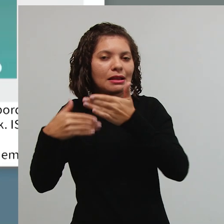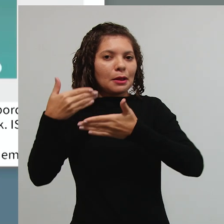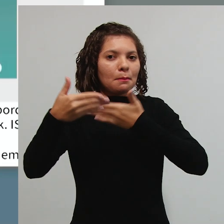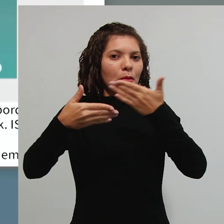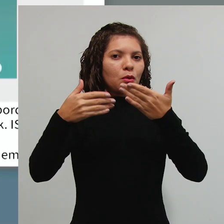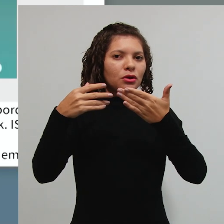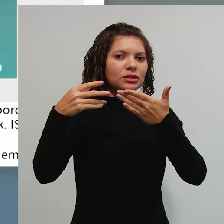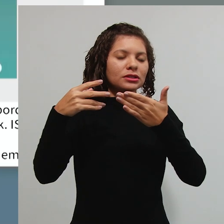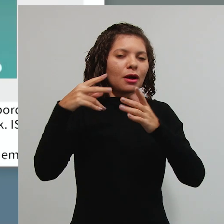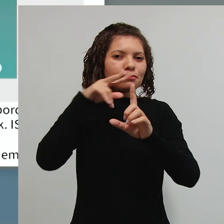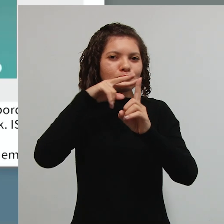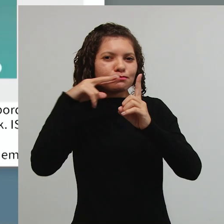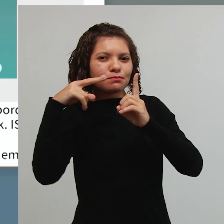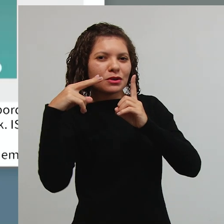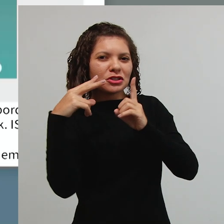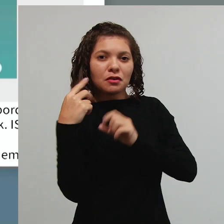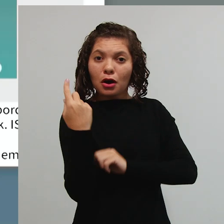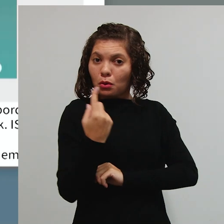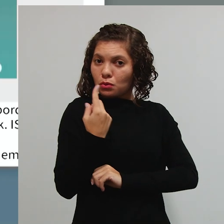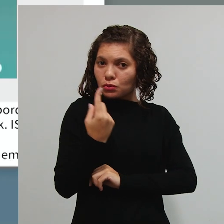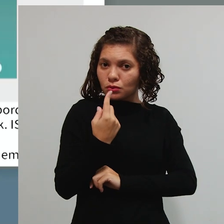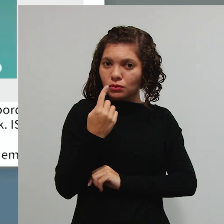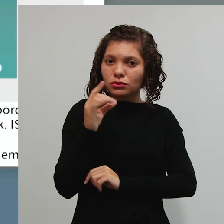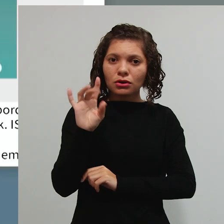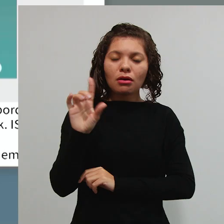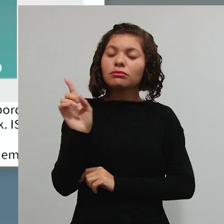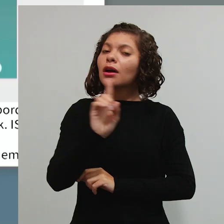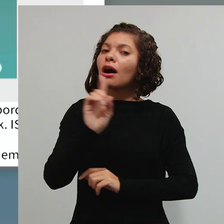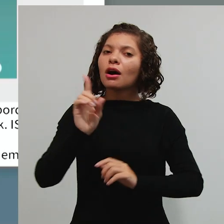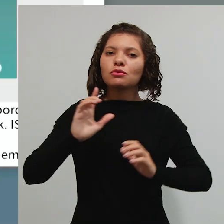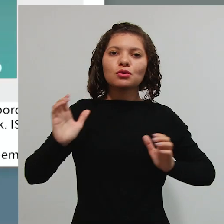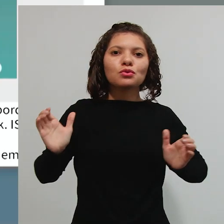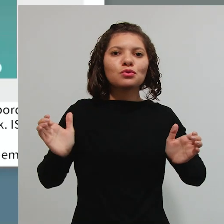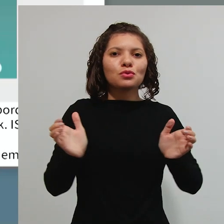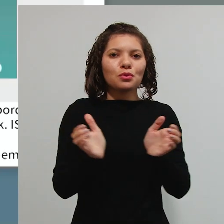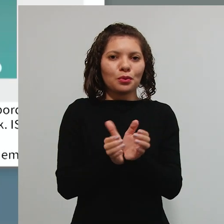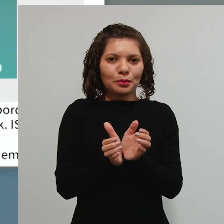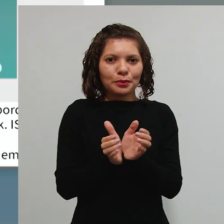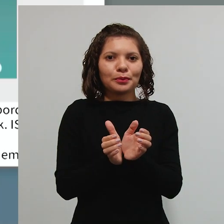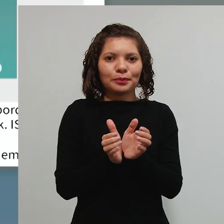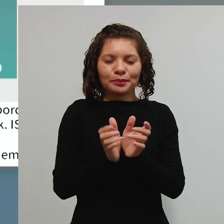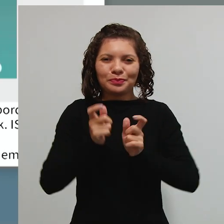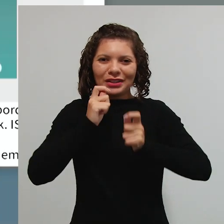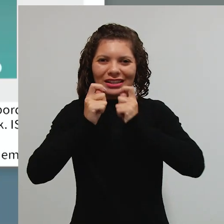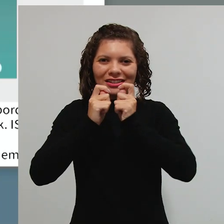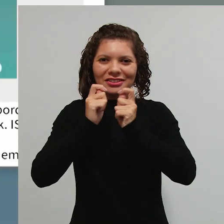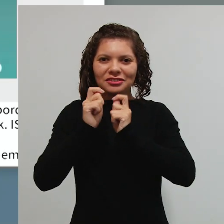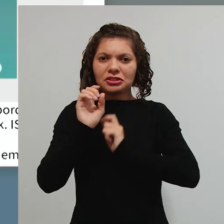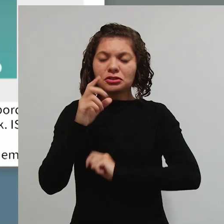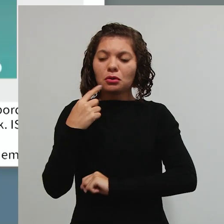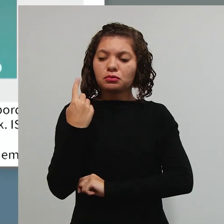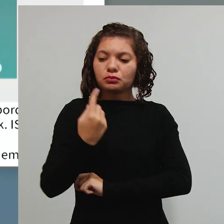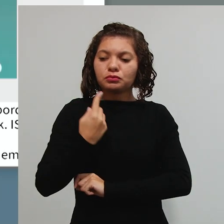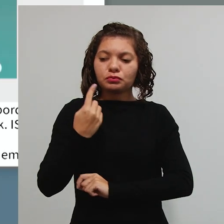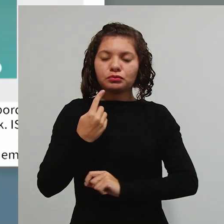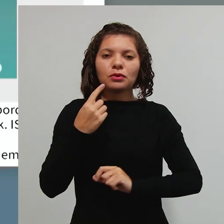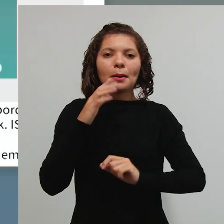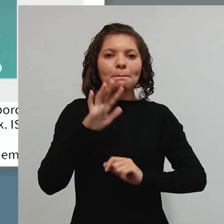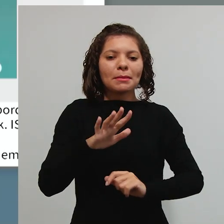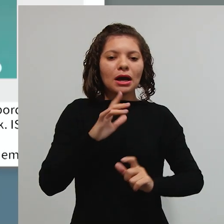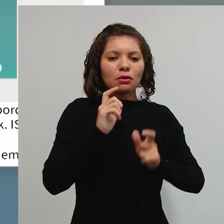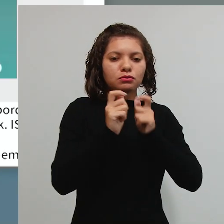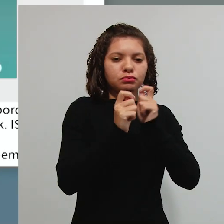de grupo. Então, mais do que uma entrevista, porque é uma visão individual na entrevista, você tem uma visão de